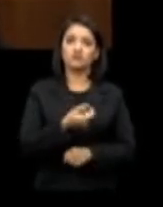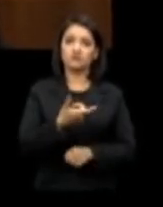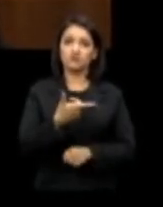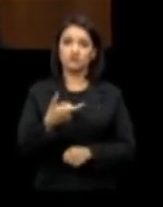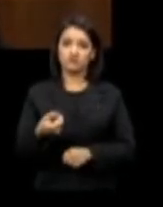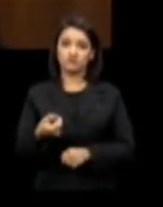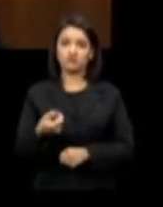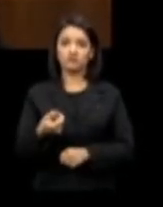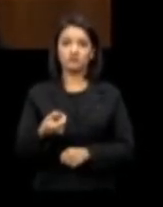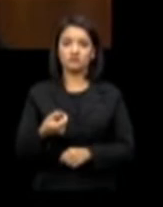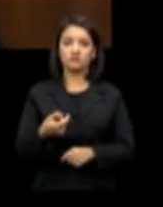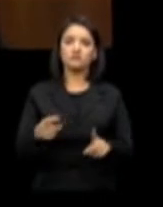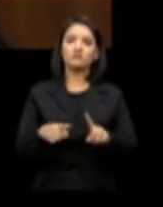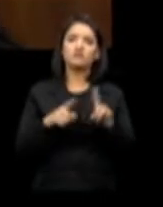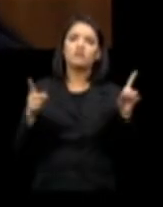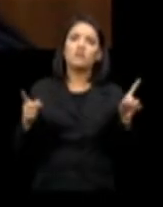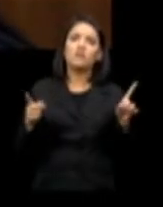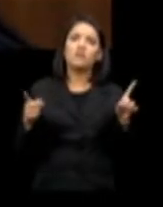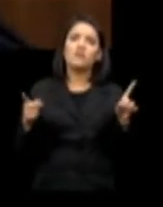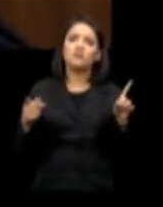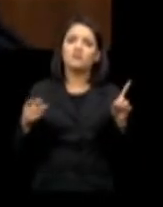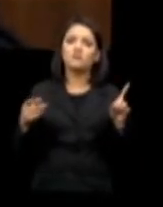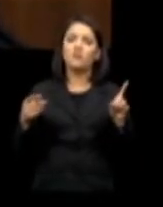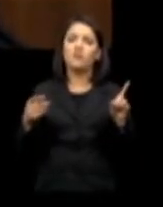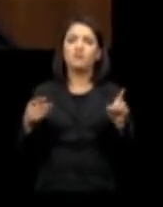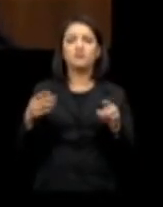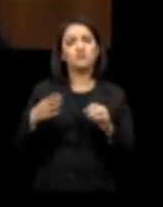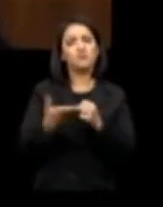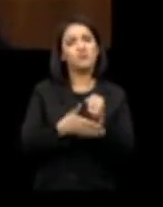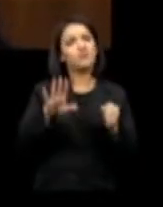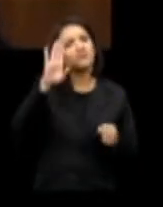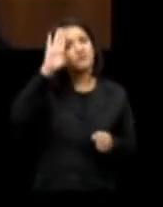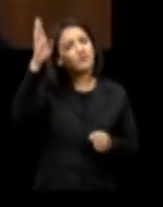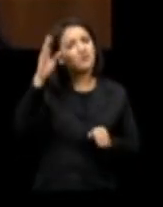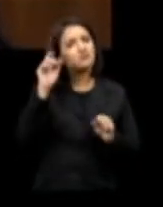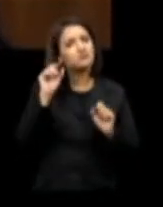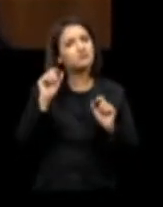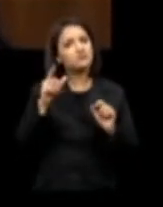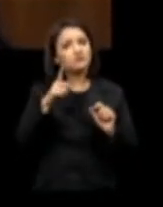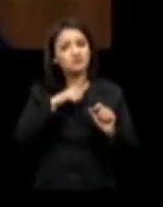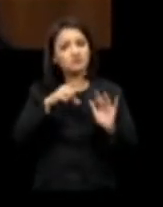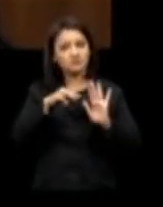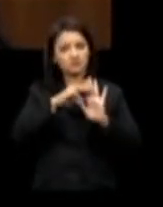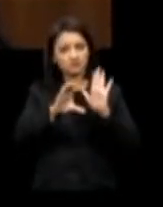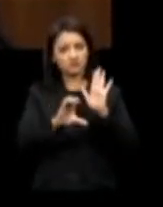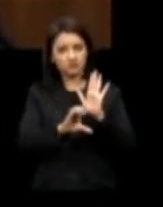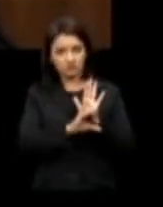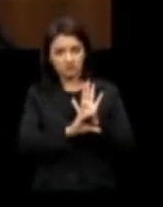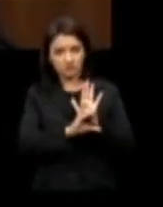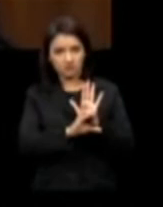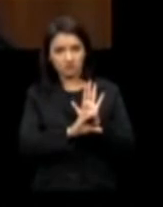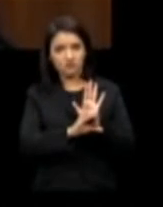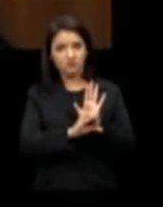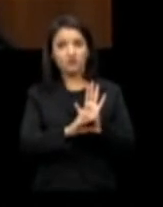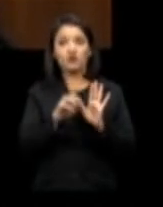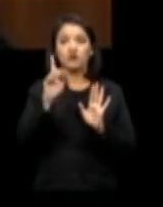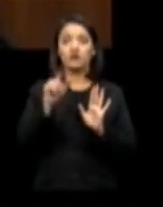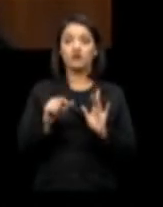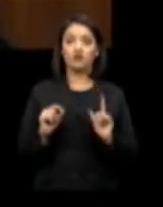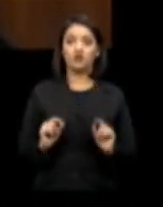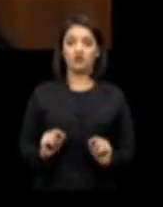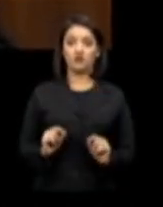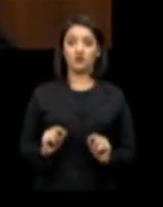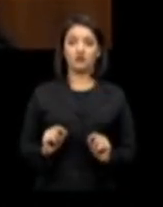954/2020. Os princípios fundamentais de concessão de medida cautelar invocados na exordial relacionam-se com